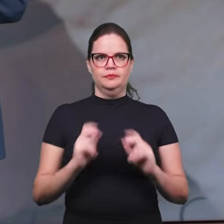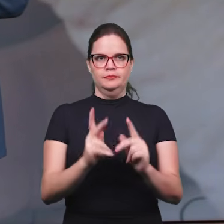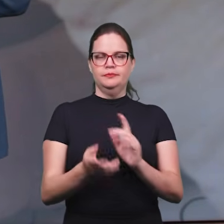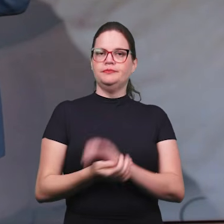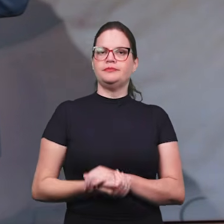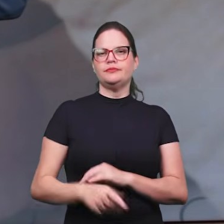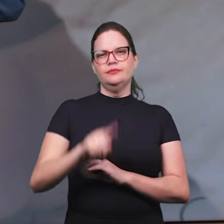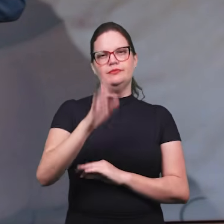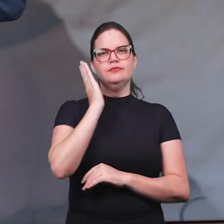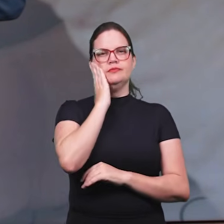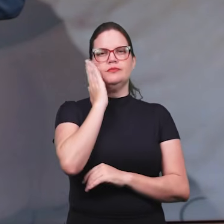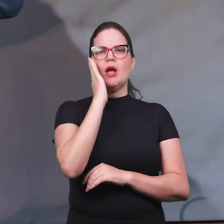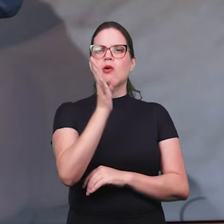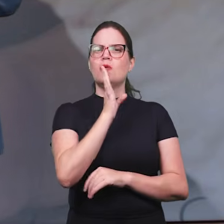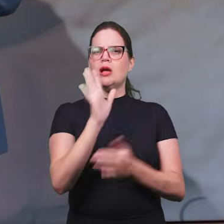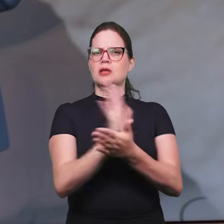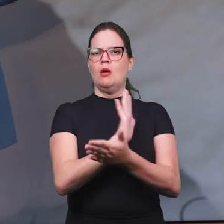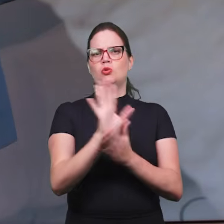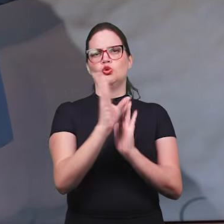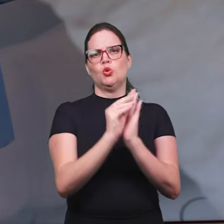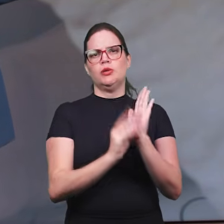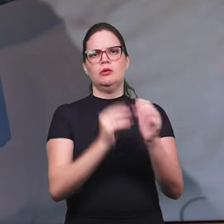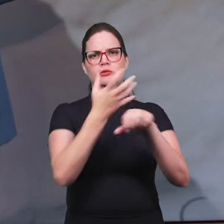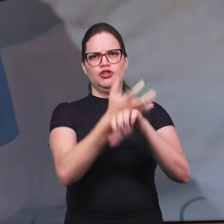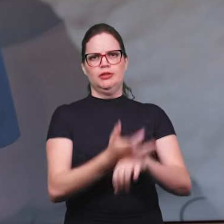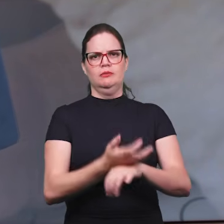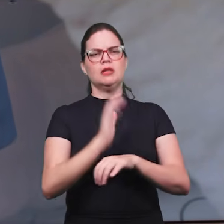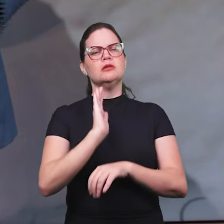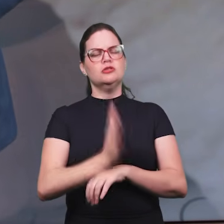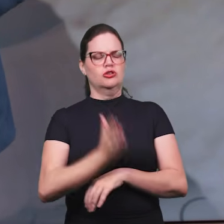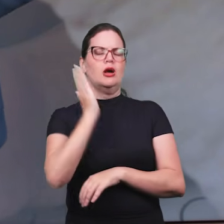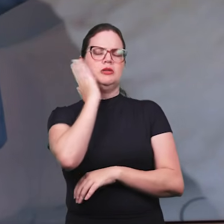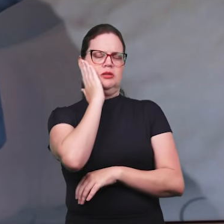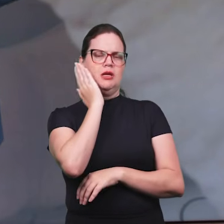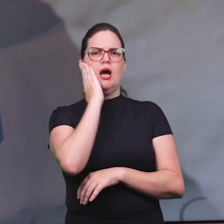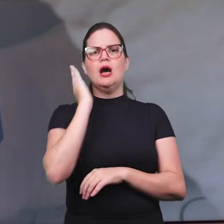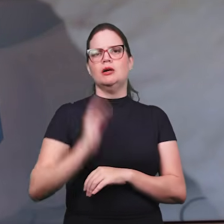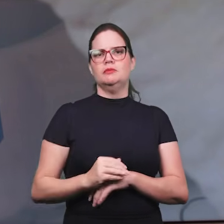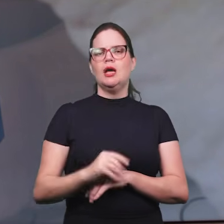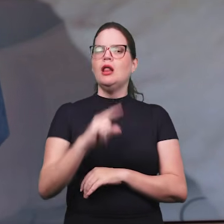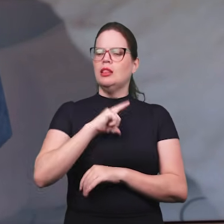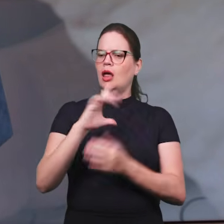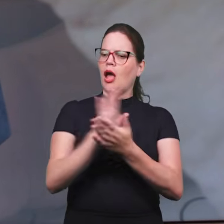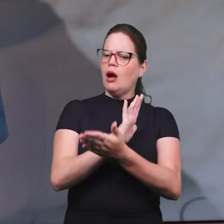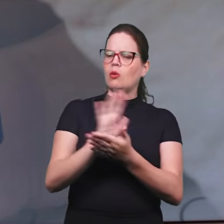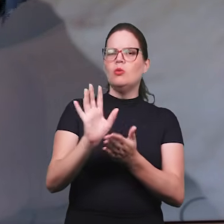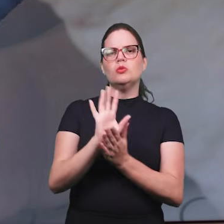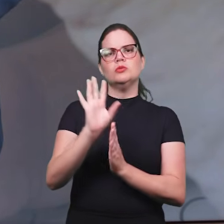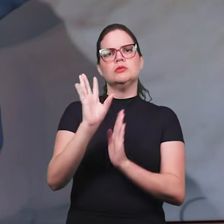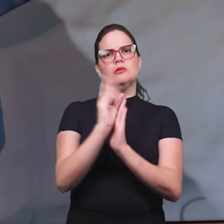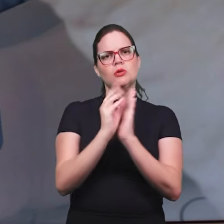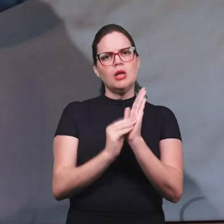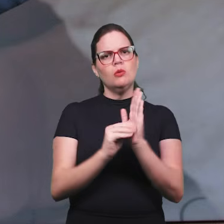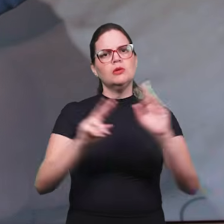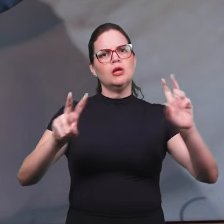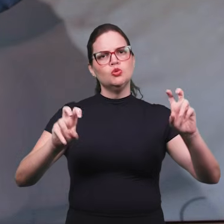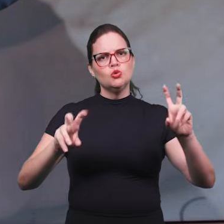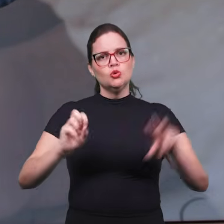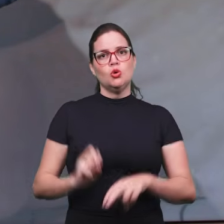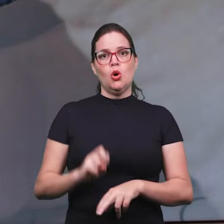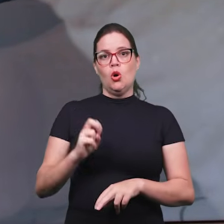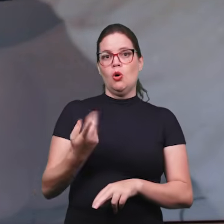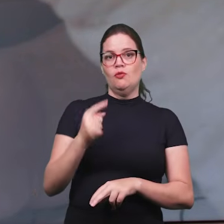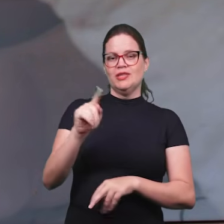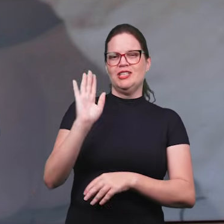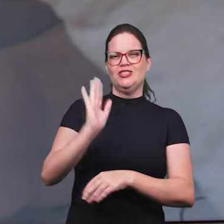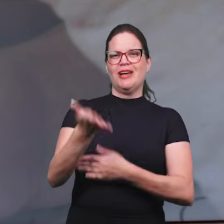lá, você já conhece algumas matérias, você já tem conhecimento dos primeiros assuntos, ou até mesmo